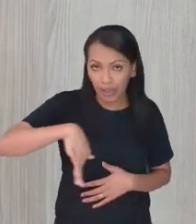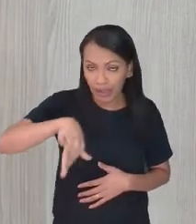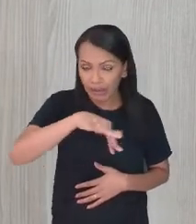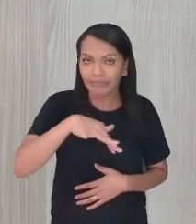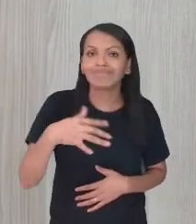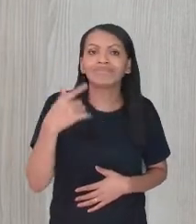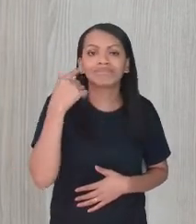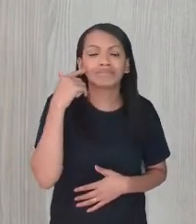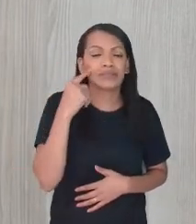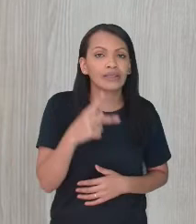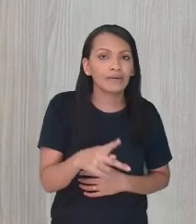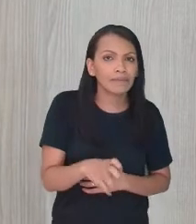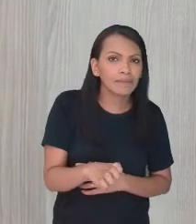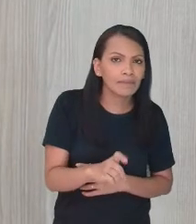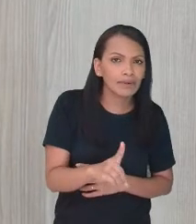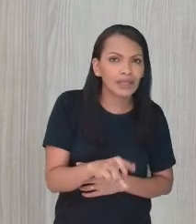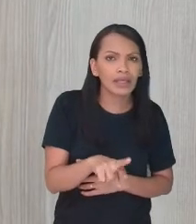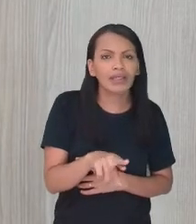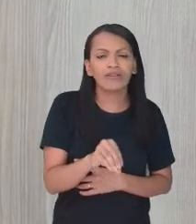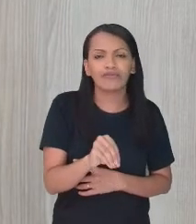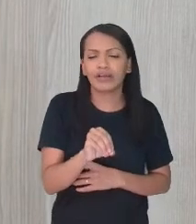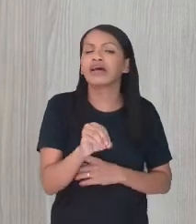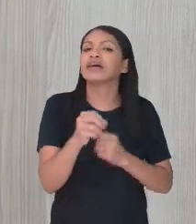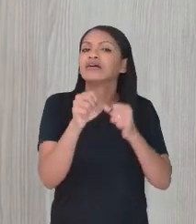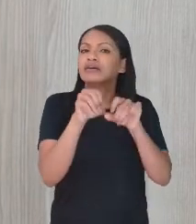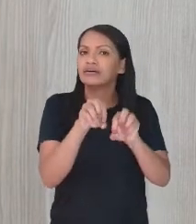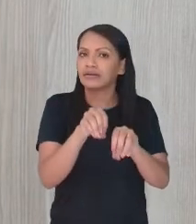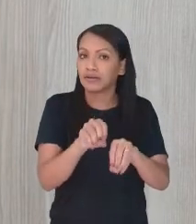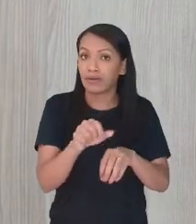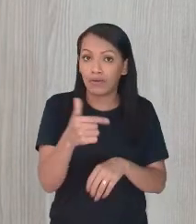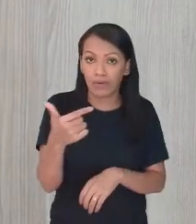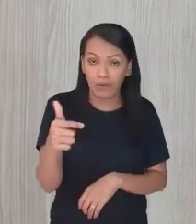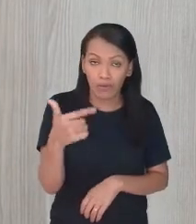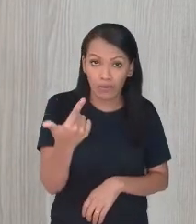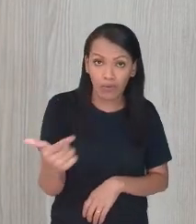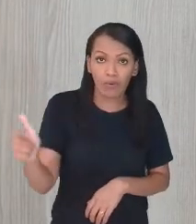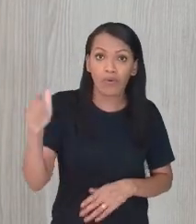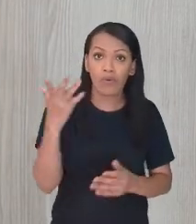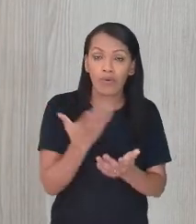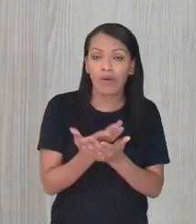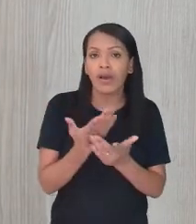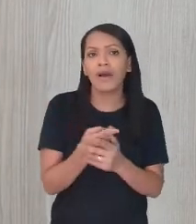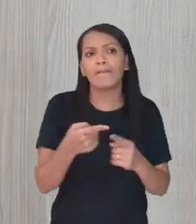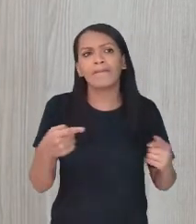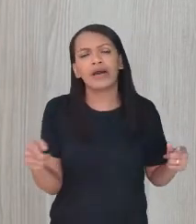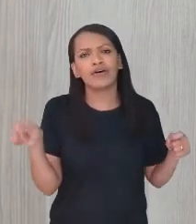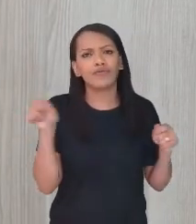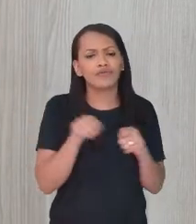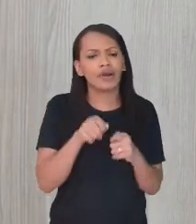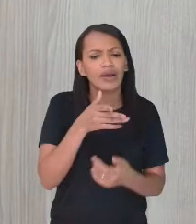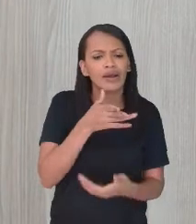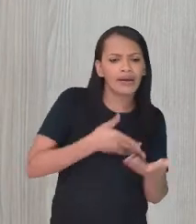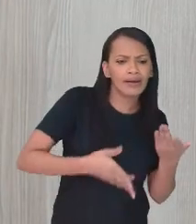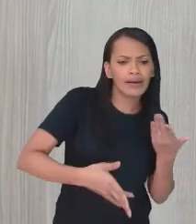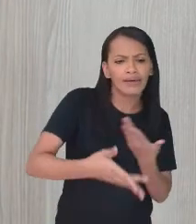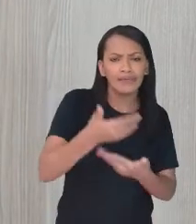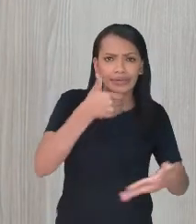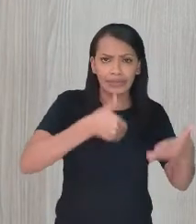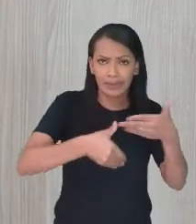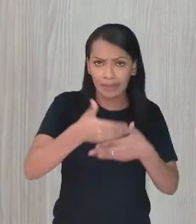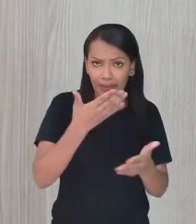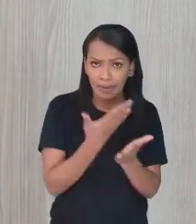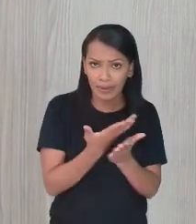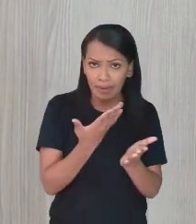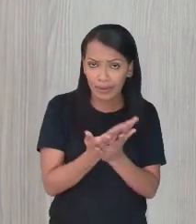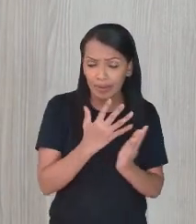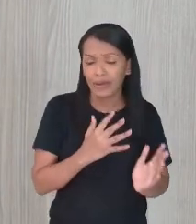generalizar, Pedro vai falar depois, bem depois, em outras aulas. Mas fazer essa troca faz parte da matemática, está